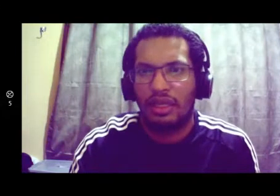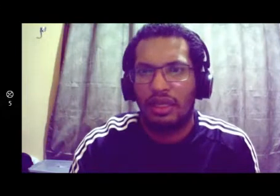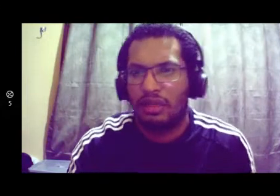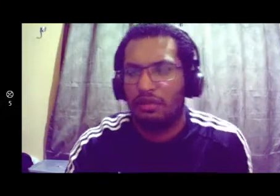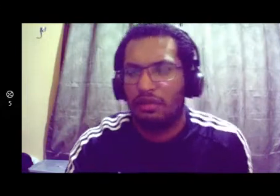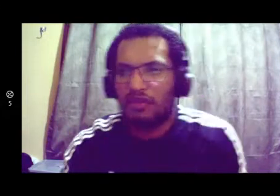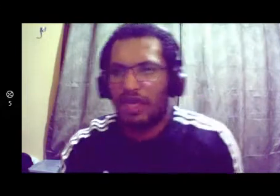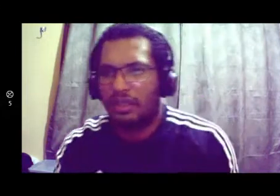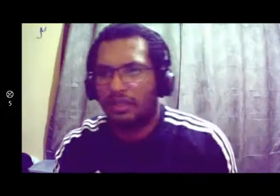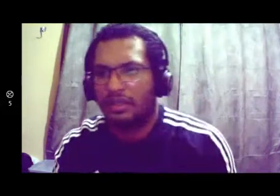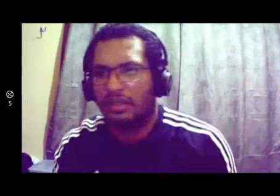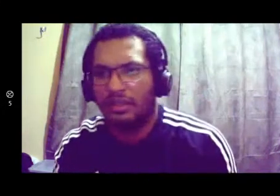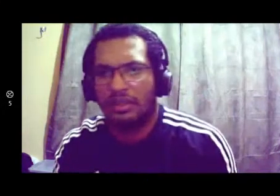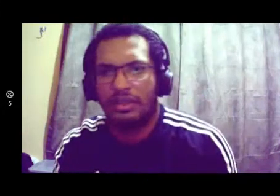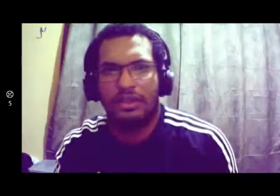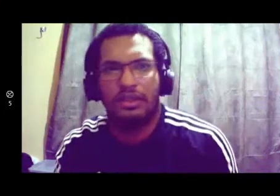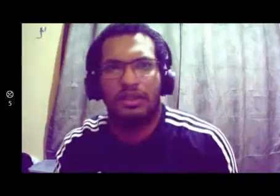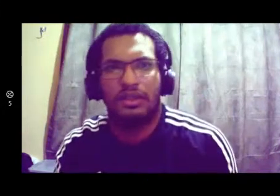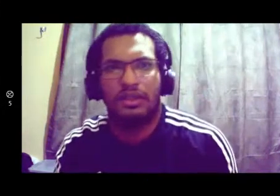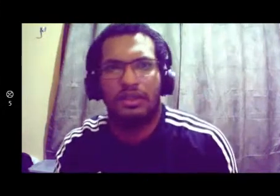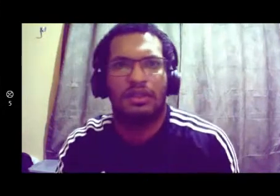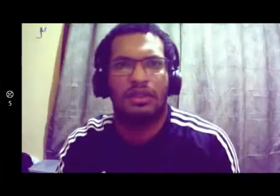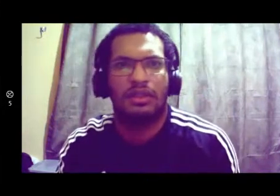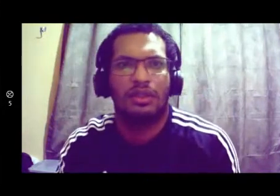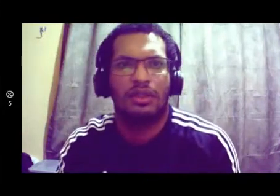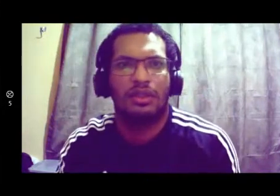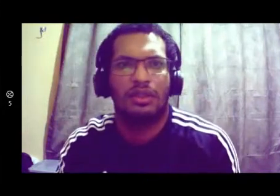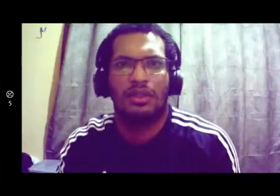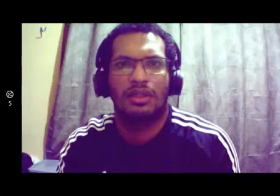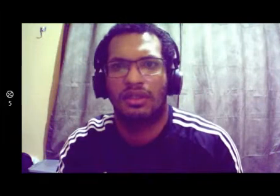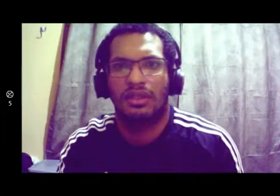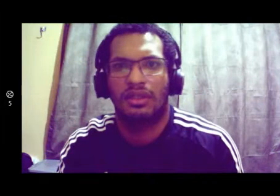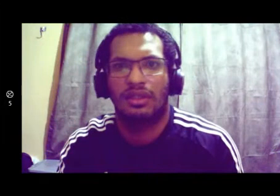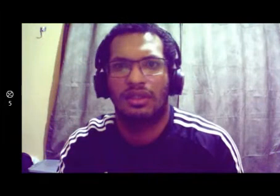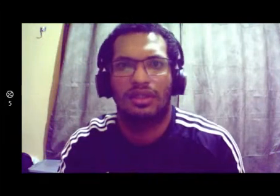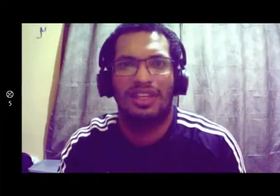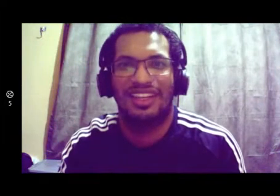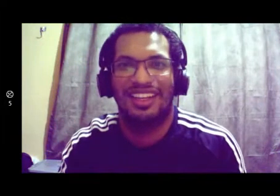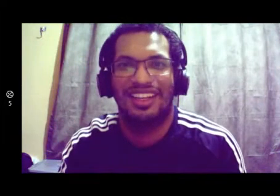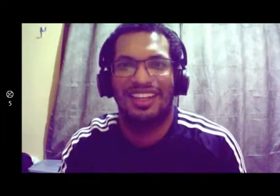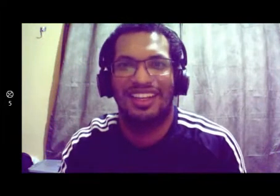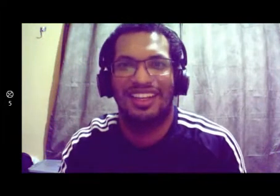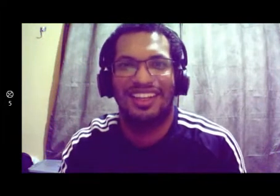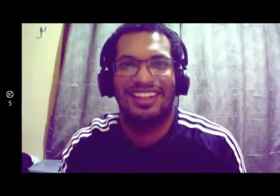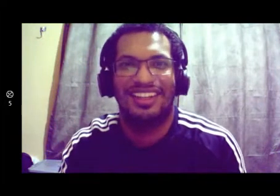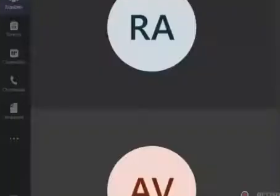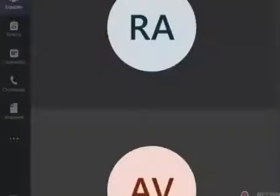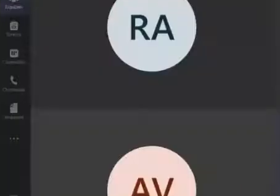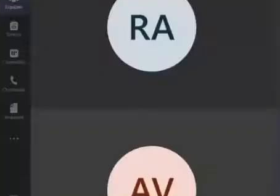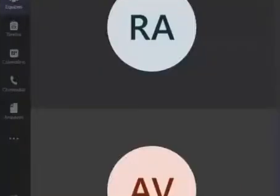Professor. Pode falar. Ah, não, deixa, esquece, você vai falar. Você vai falar, já vi já.